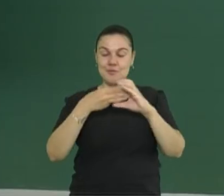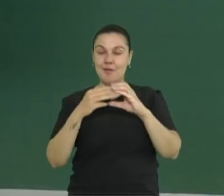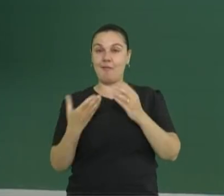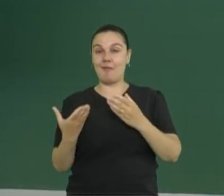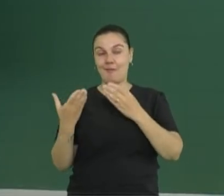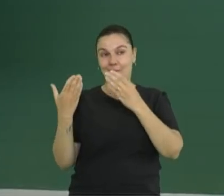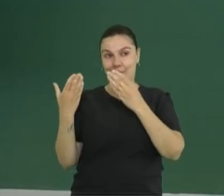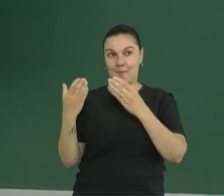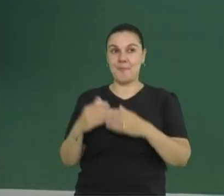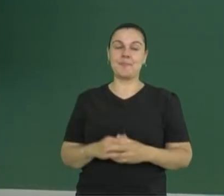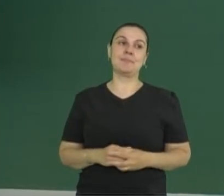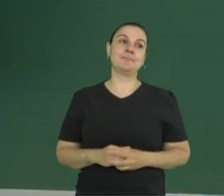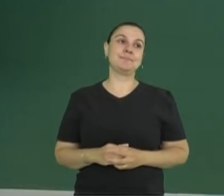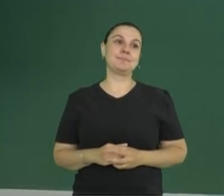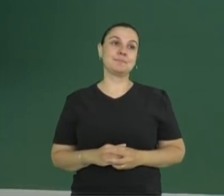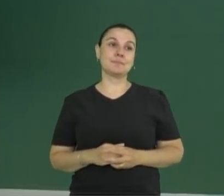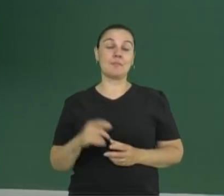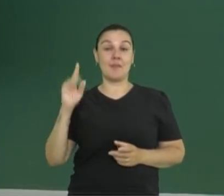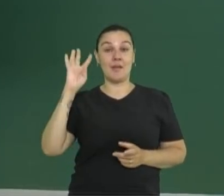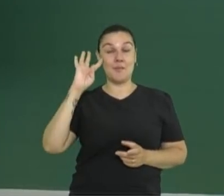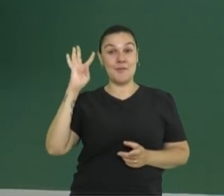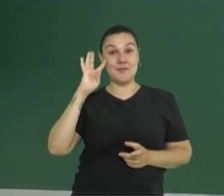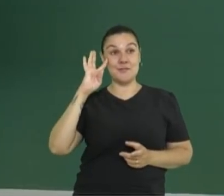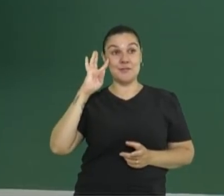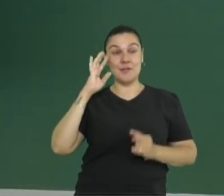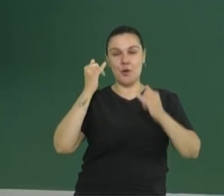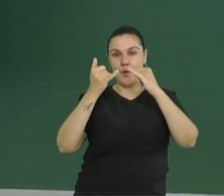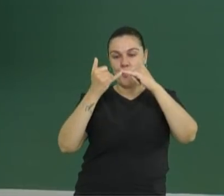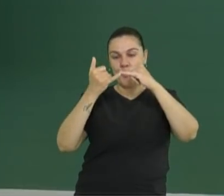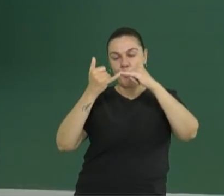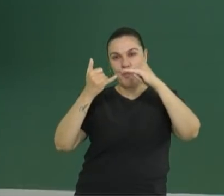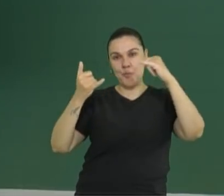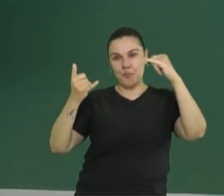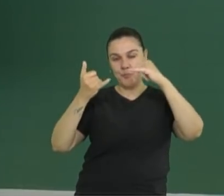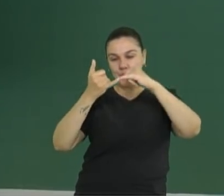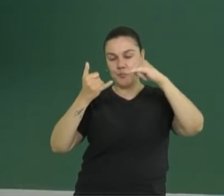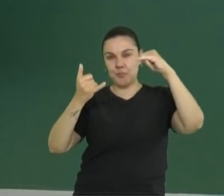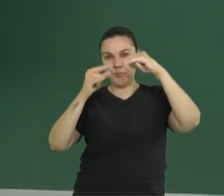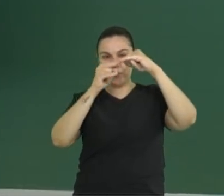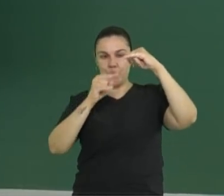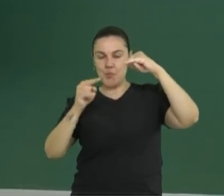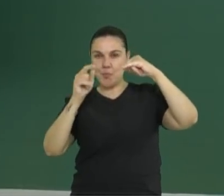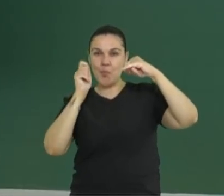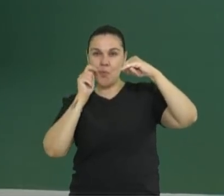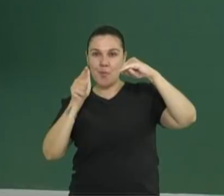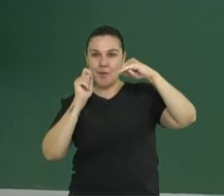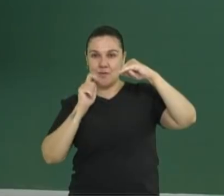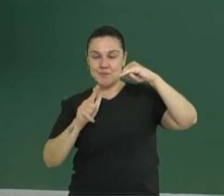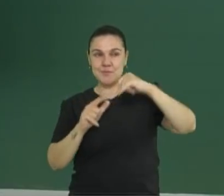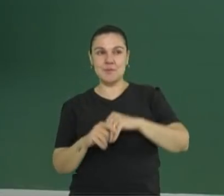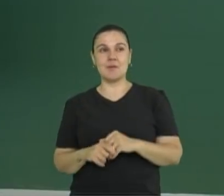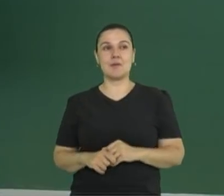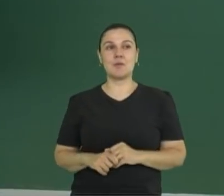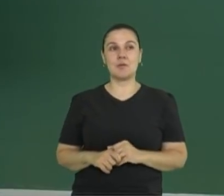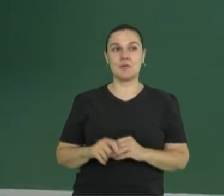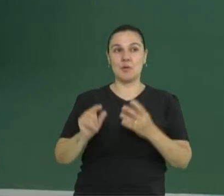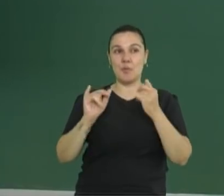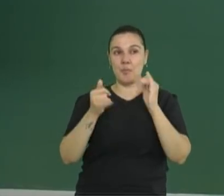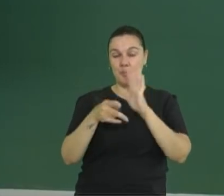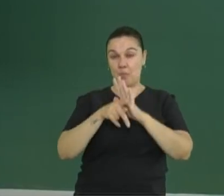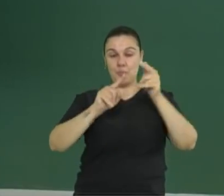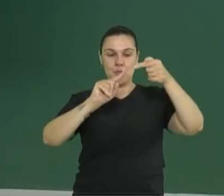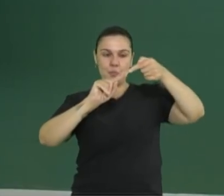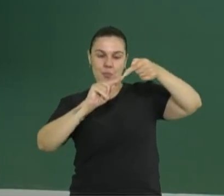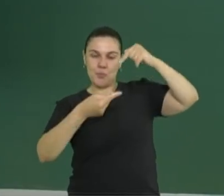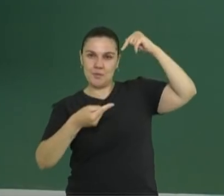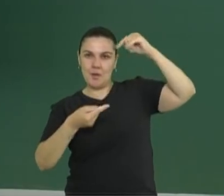reparem aqui na nossa tela. Imagine que o fiozinho azul, essa estrutura que está em azul escuro, é o material